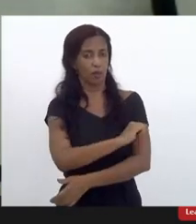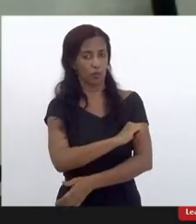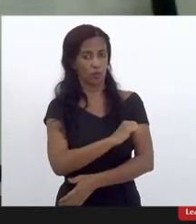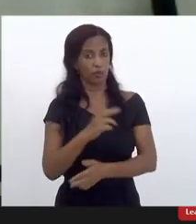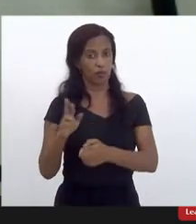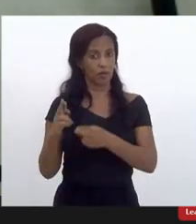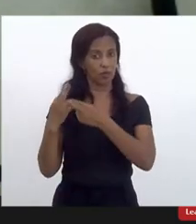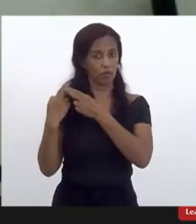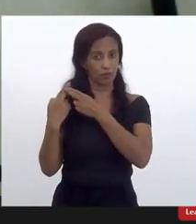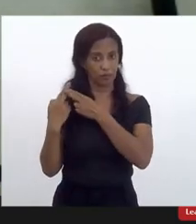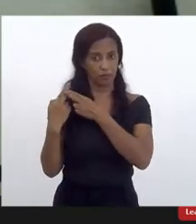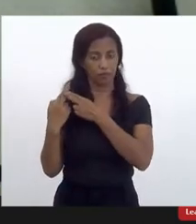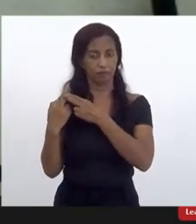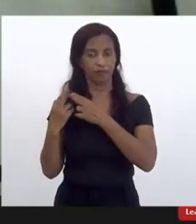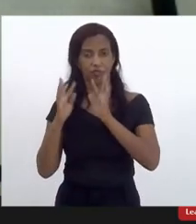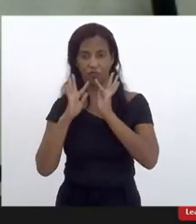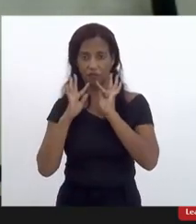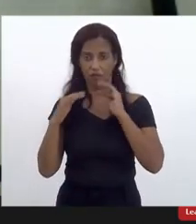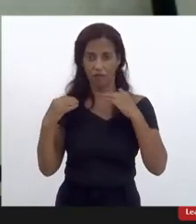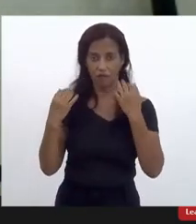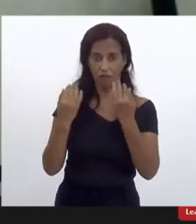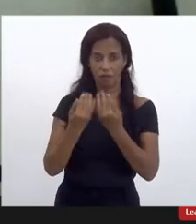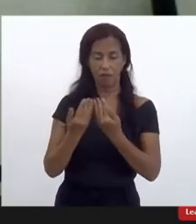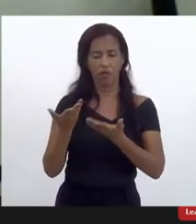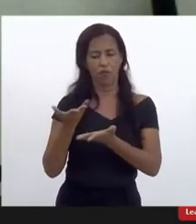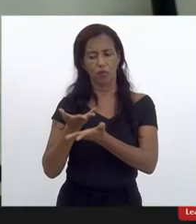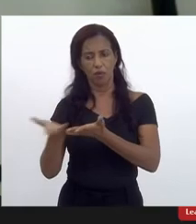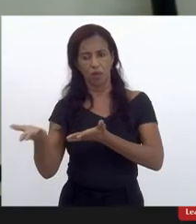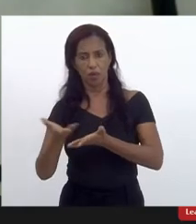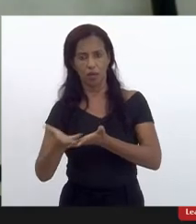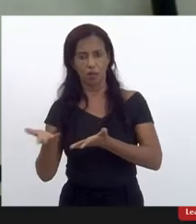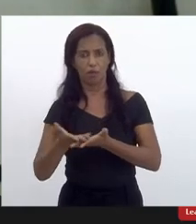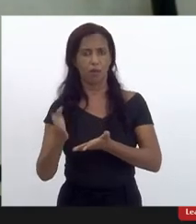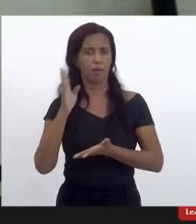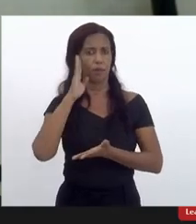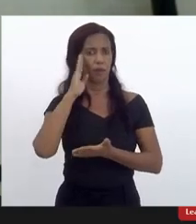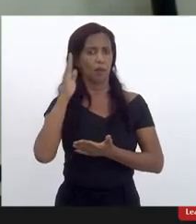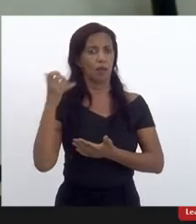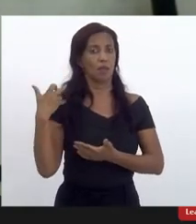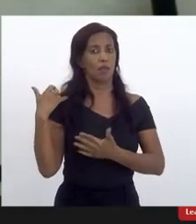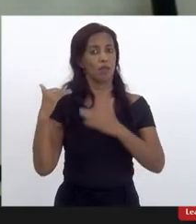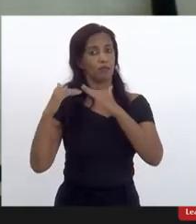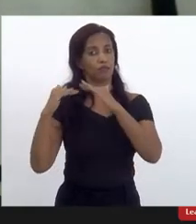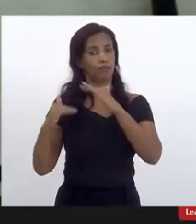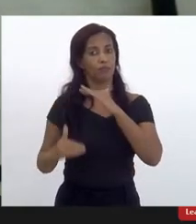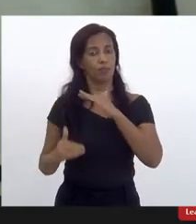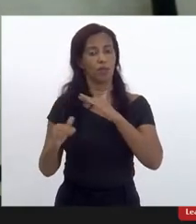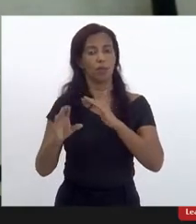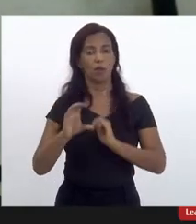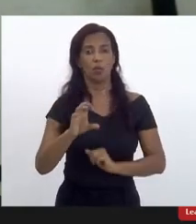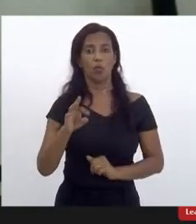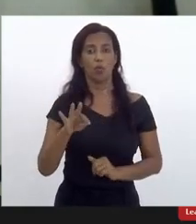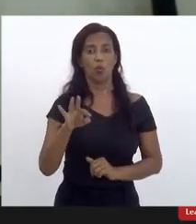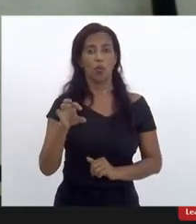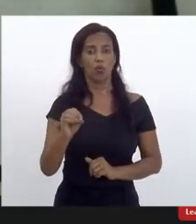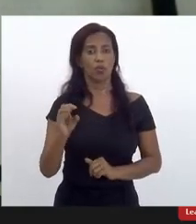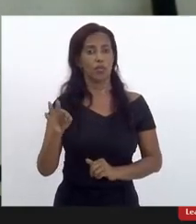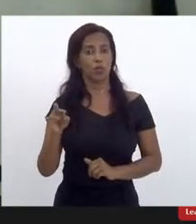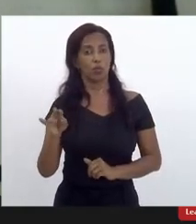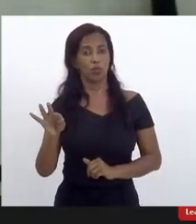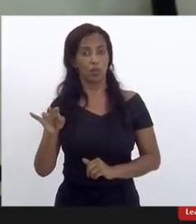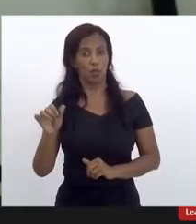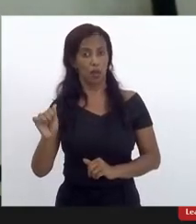responsáveis. Foram encaminhados, nos casos principalmente menores de idade, para o conselho